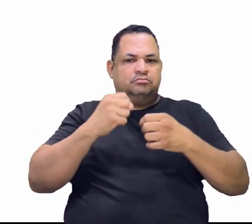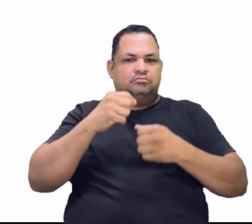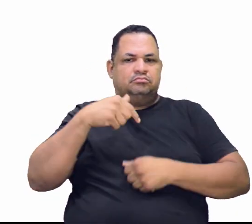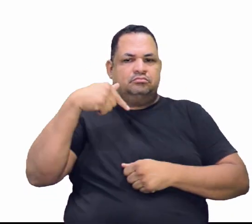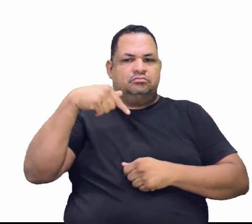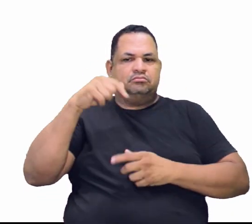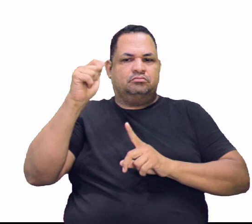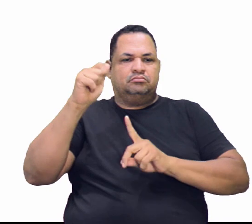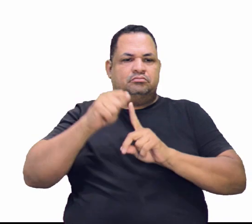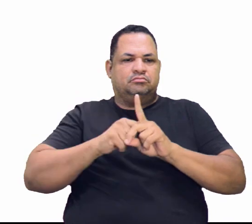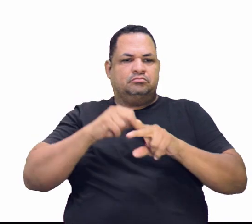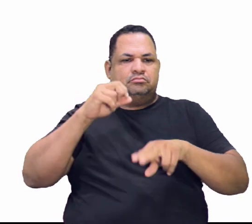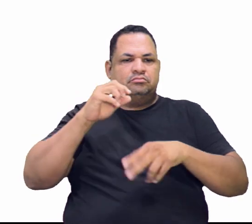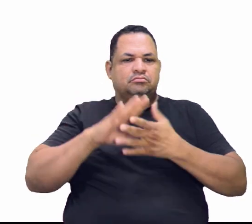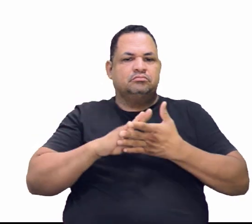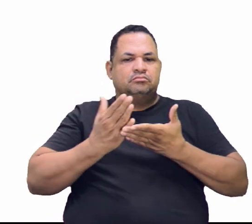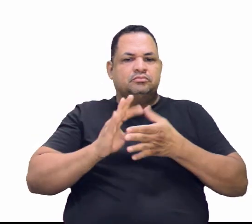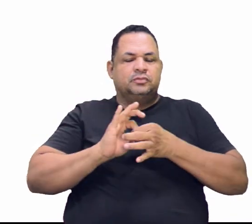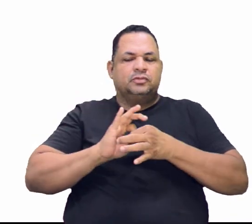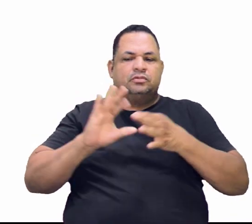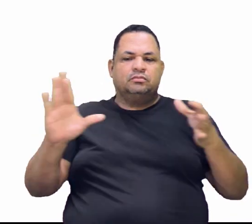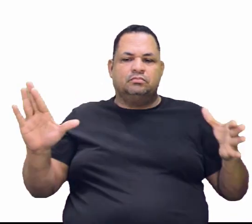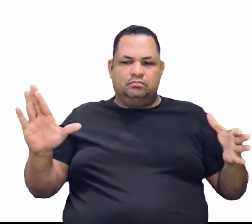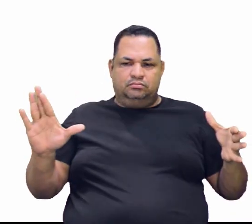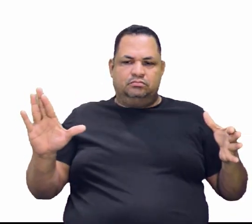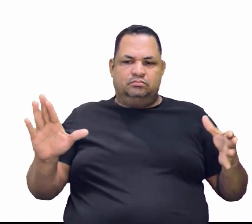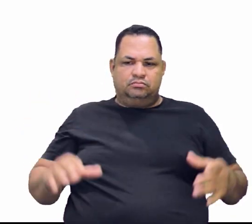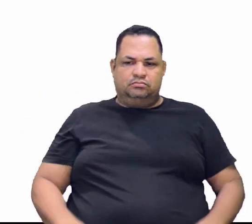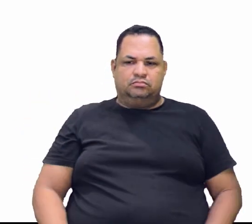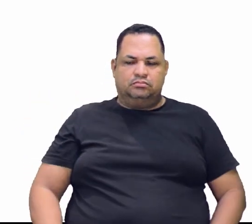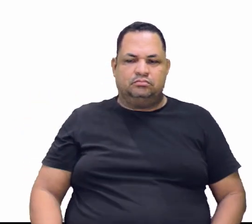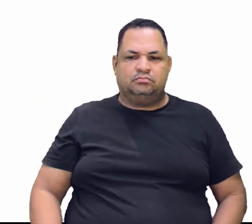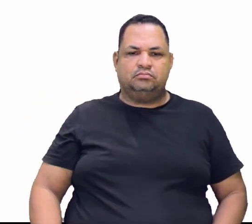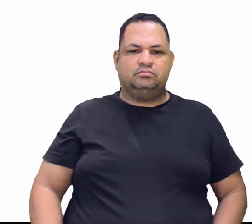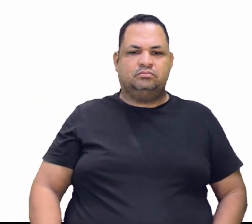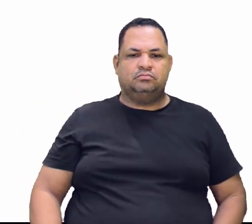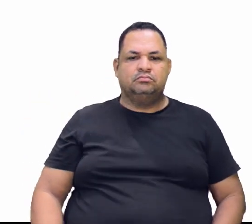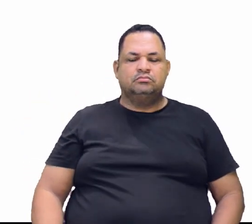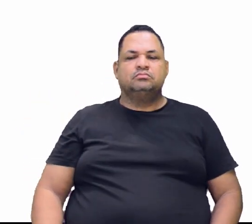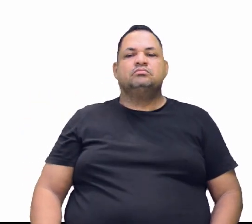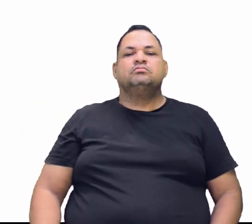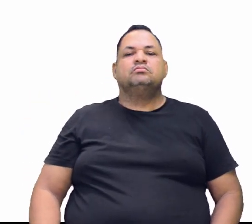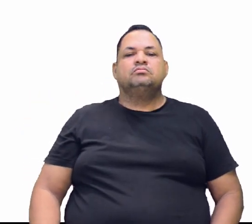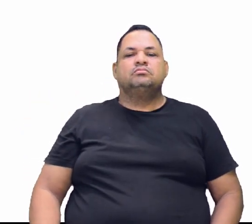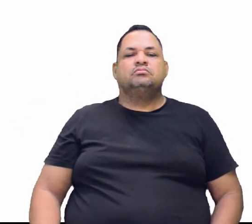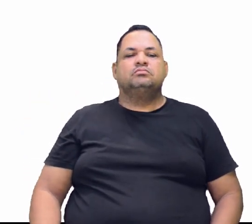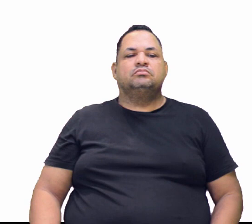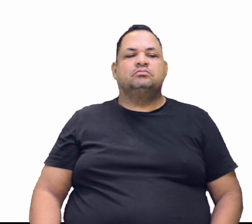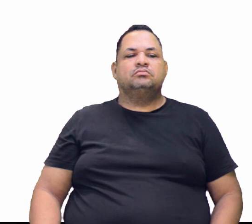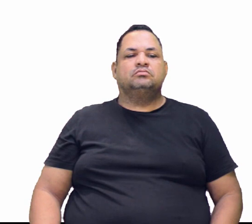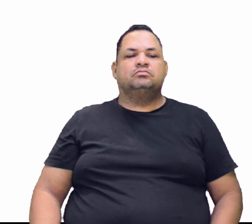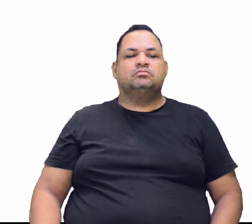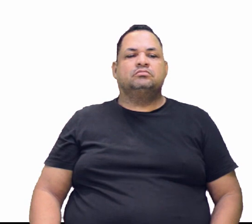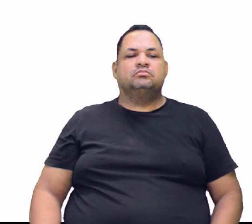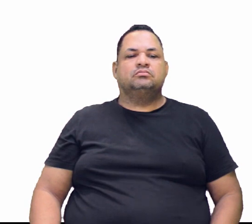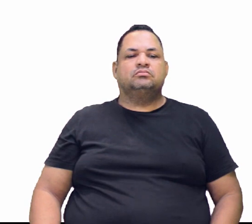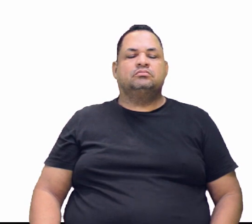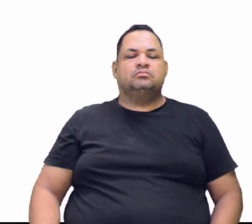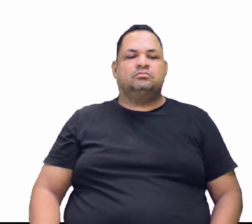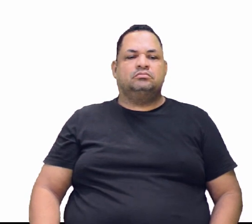Após 7 meses que ele estava na prisão, ele vai ser absolvido. Expliquei agora há pouco. Ele estava